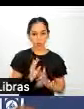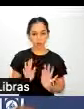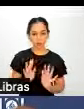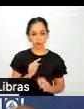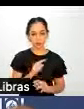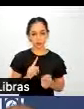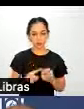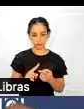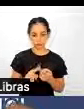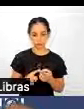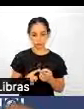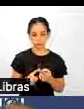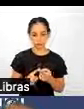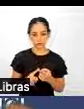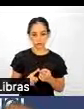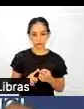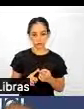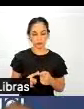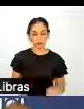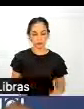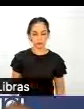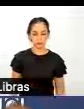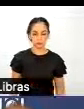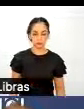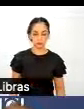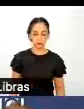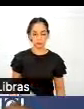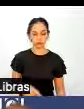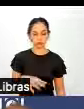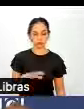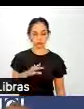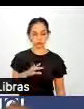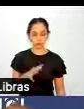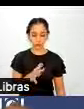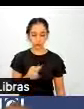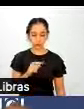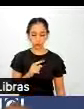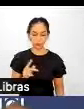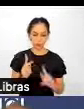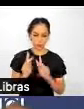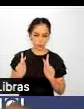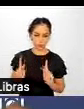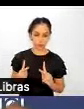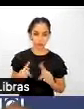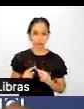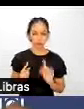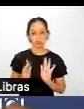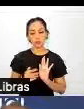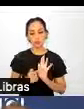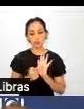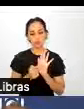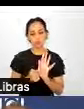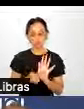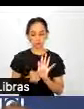também, bastante ainda precário, né, como projeto, como execução, mas que já mostra